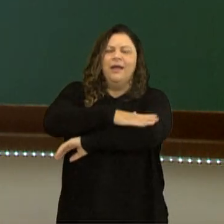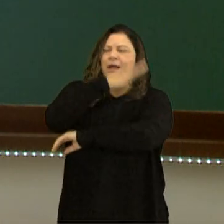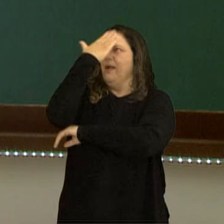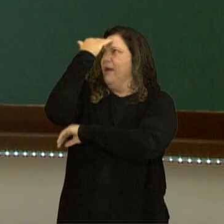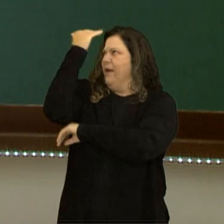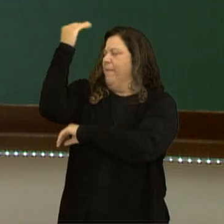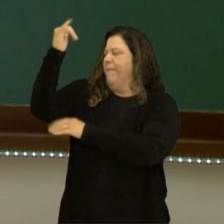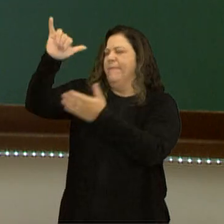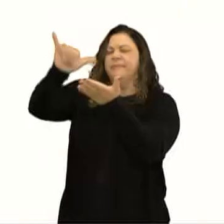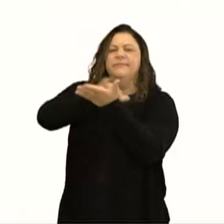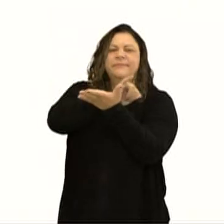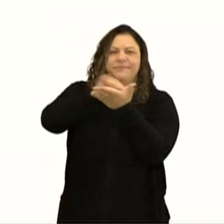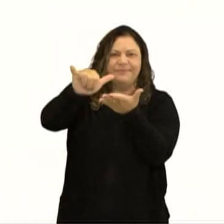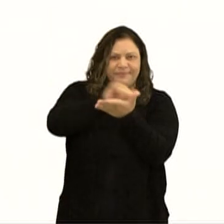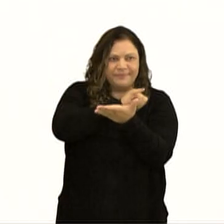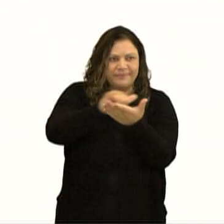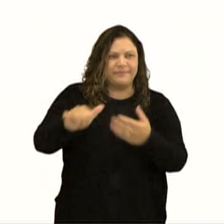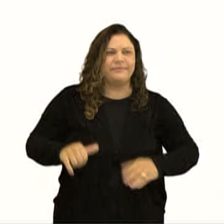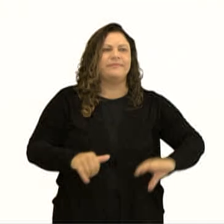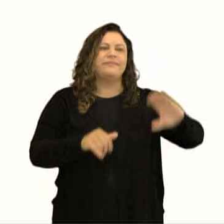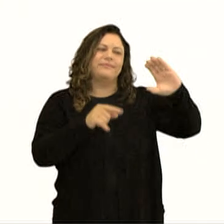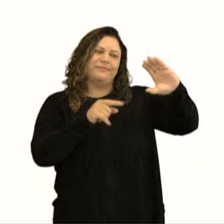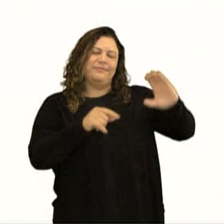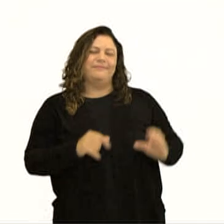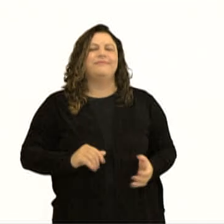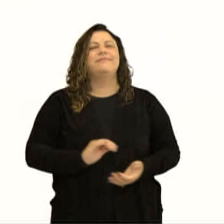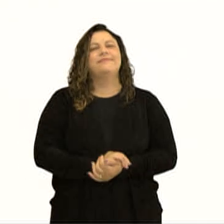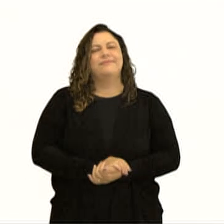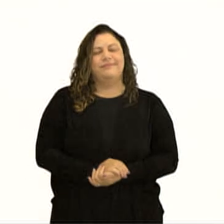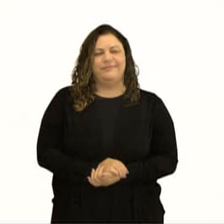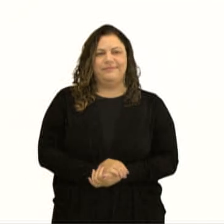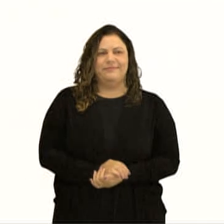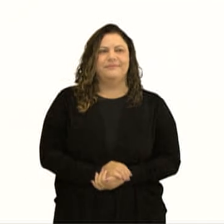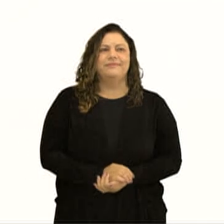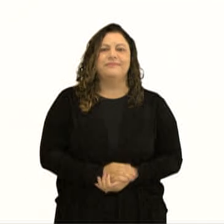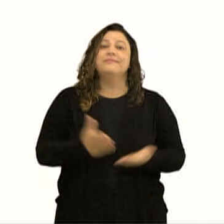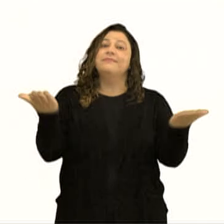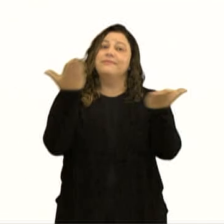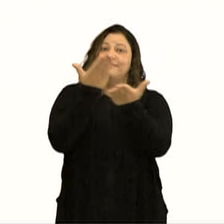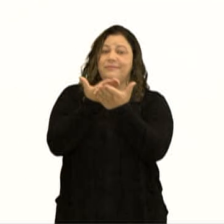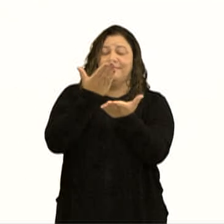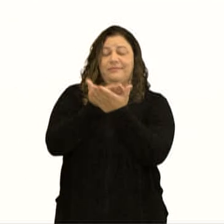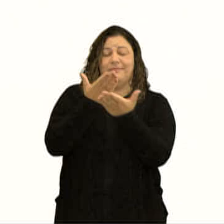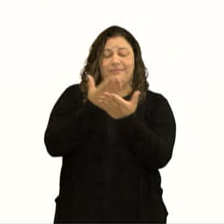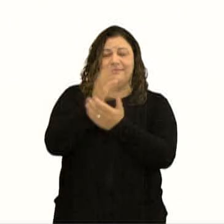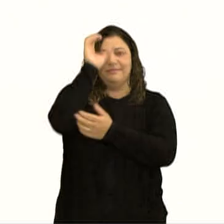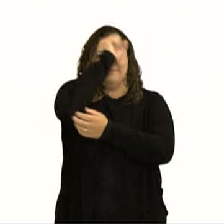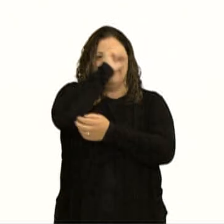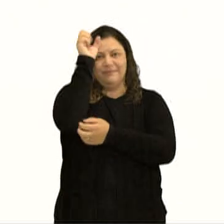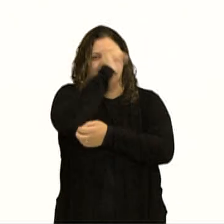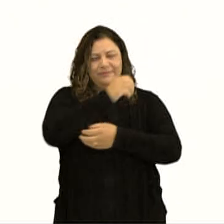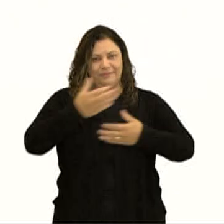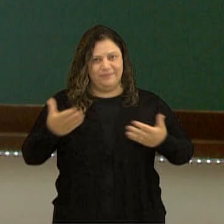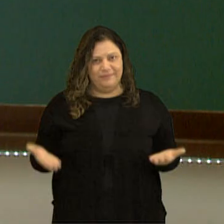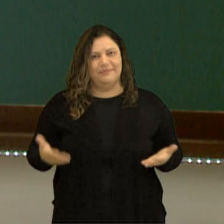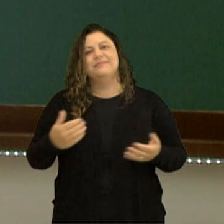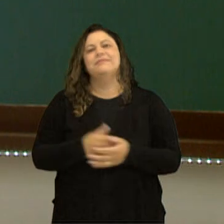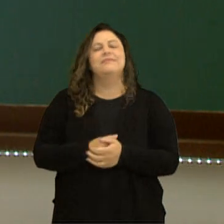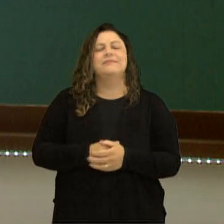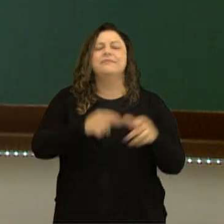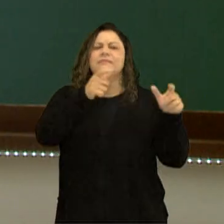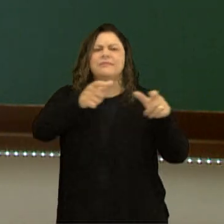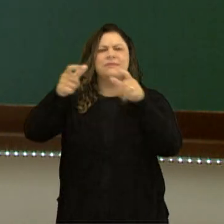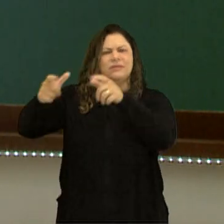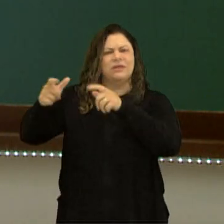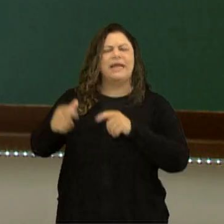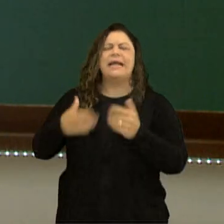de Nova York é o Central Park. Very good. Nessa aula, o que que nós vimos? Lugares na cidade e fizemos